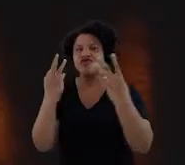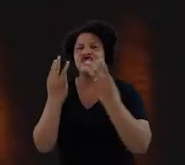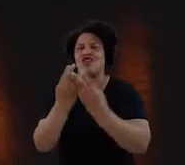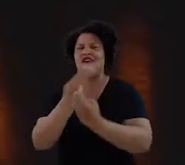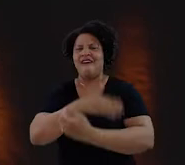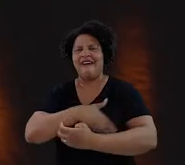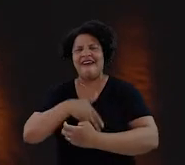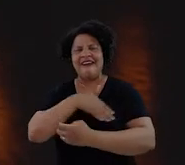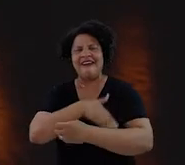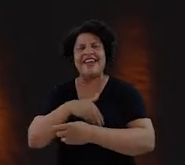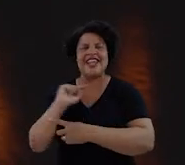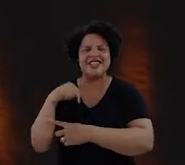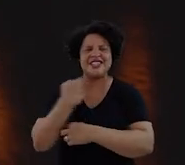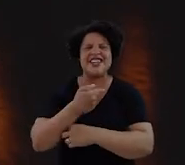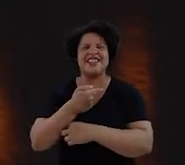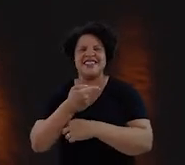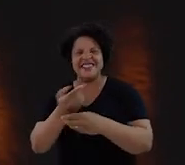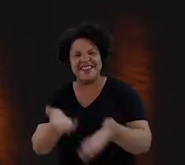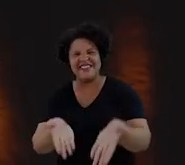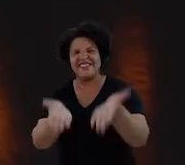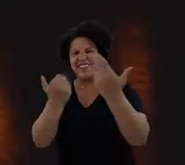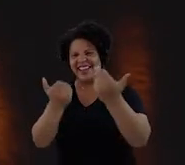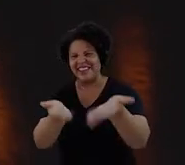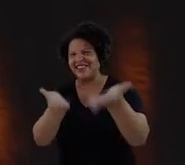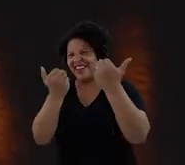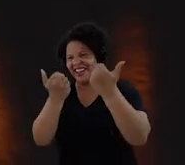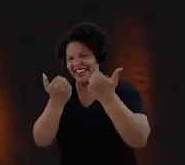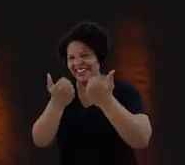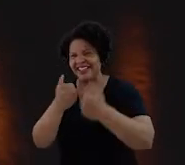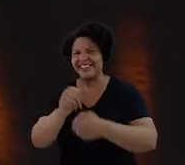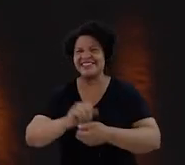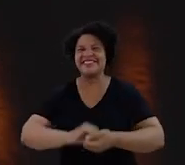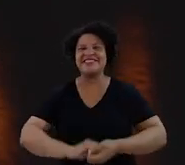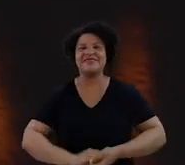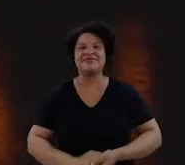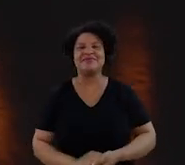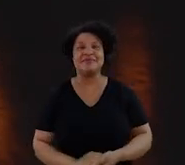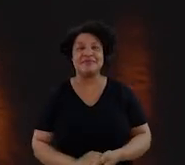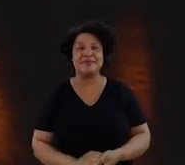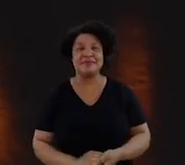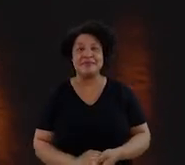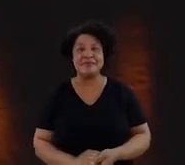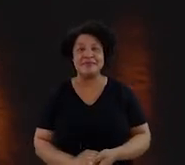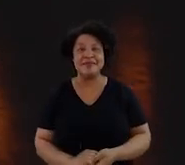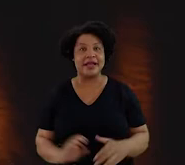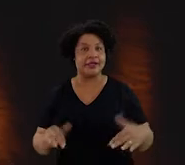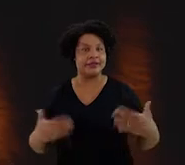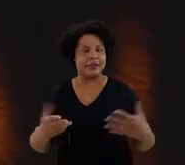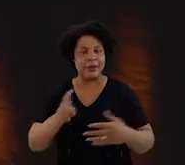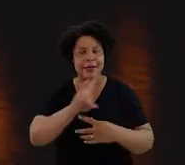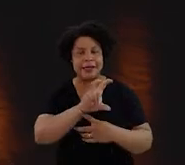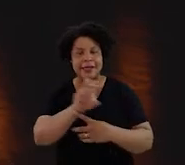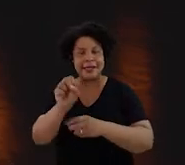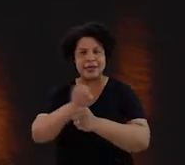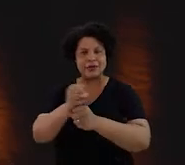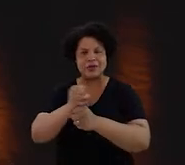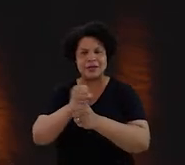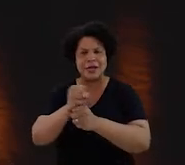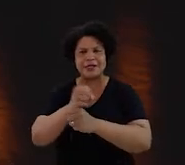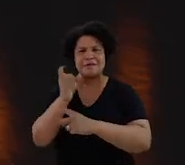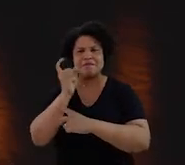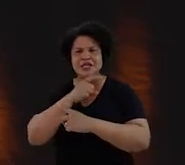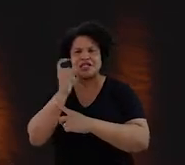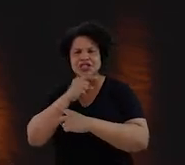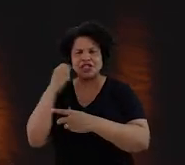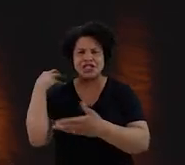só vem, tá ligado? É na minha. Falar desses 500 anos, dessa mentira que a televisão e as rádios estão tudo promovendo, falou?